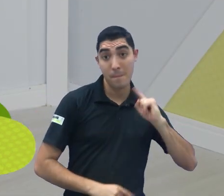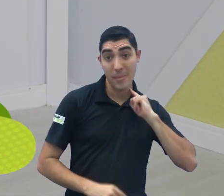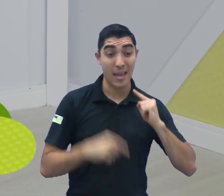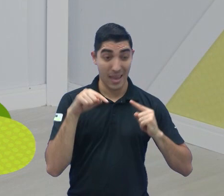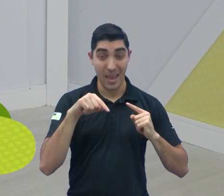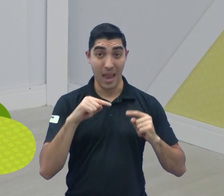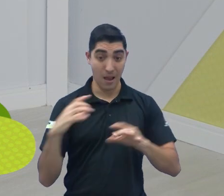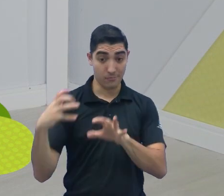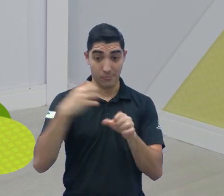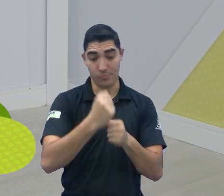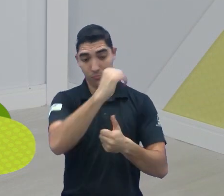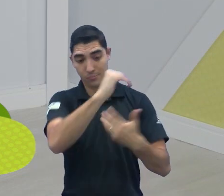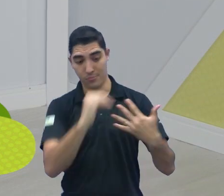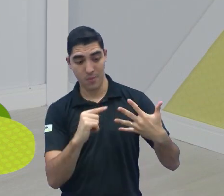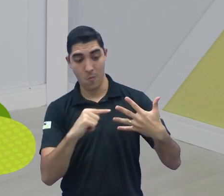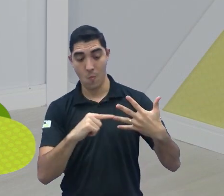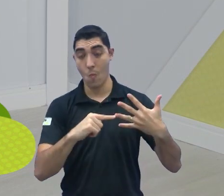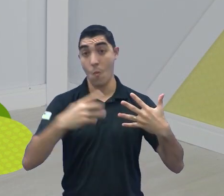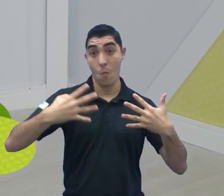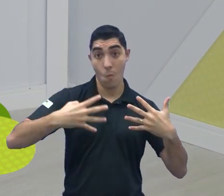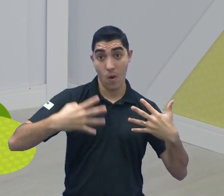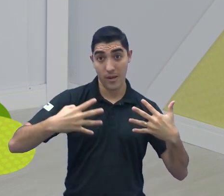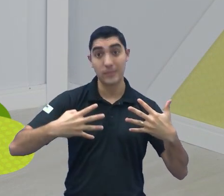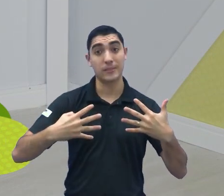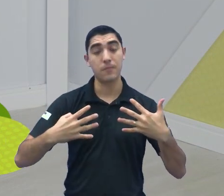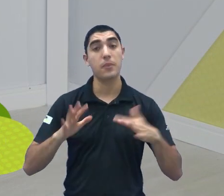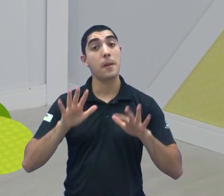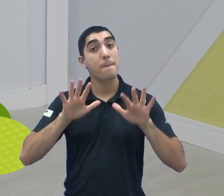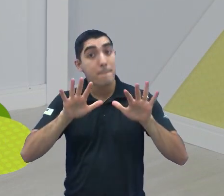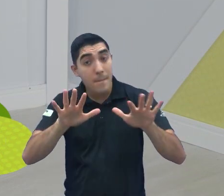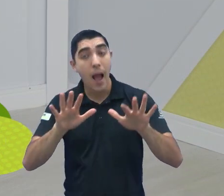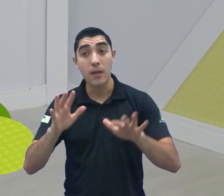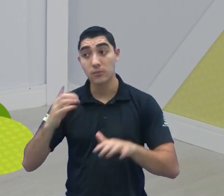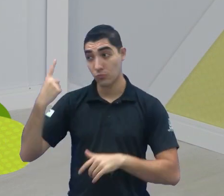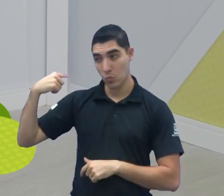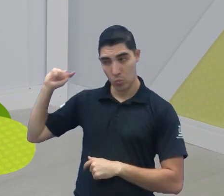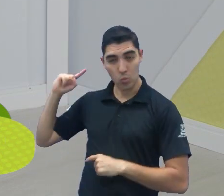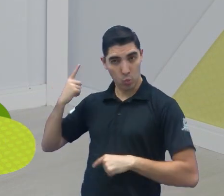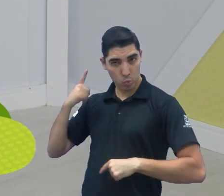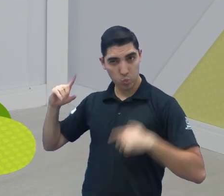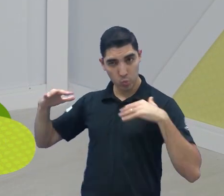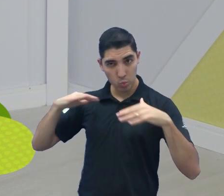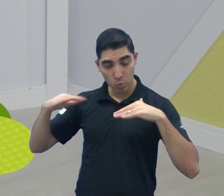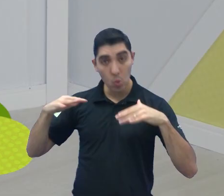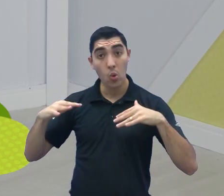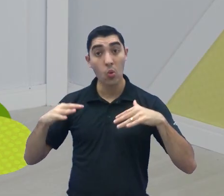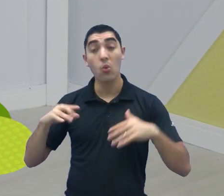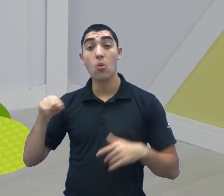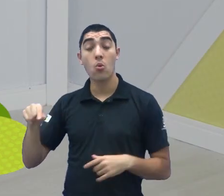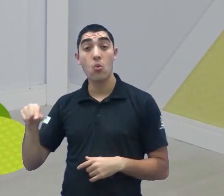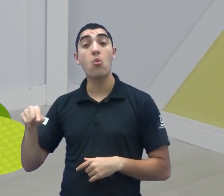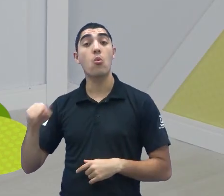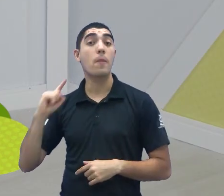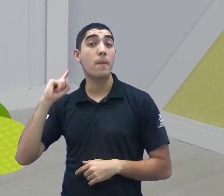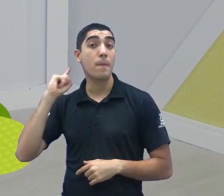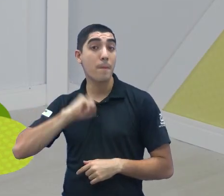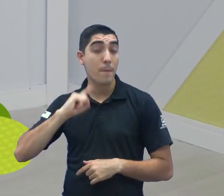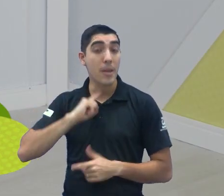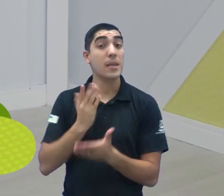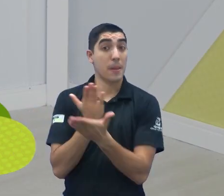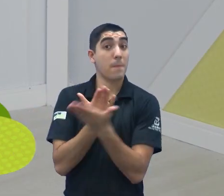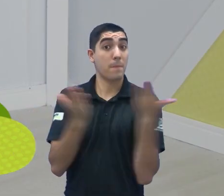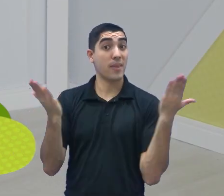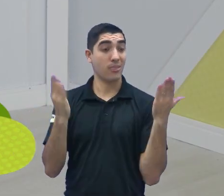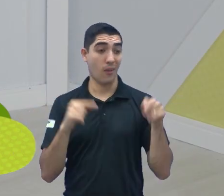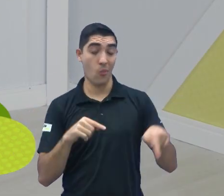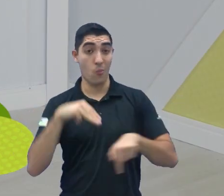colocado com 81% de aproveitamento, mas que na última partida foi derrotado pelo Mogi, lá no ginásio Hugo Ramos. Esse Minas